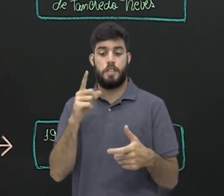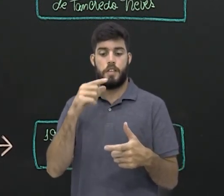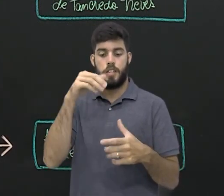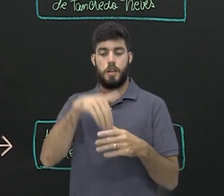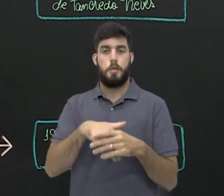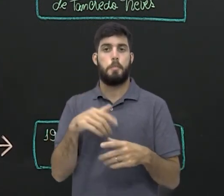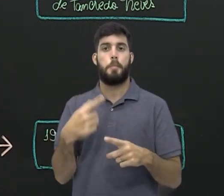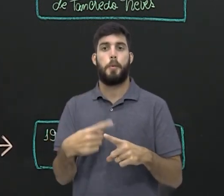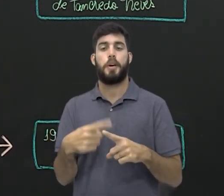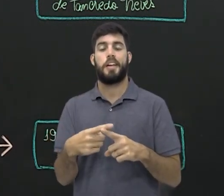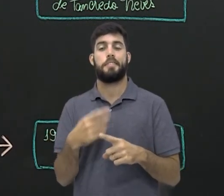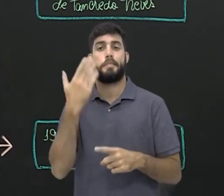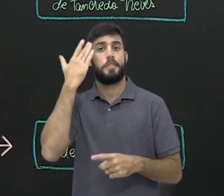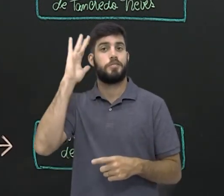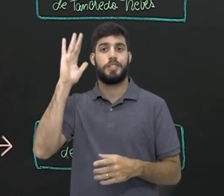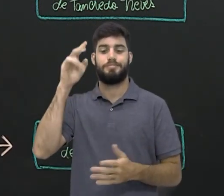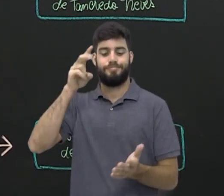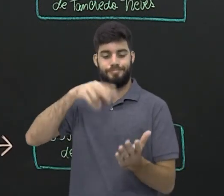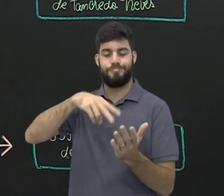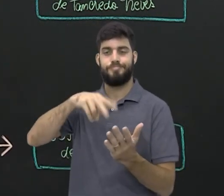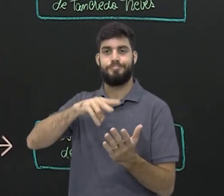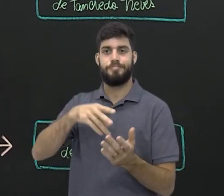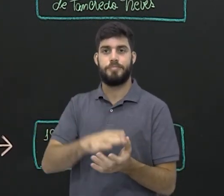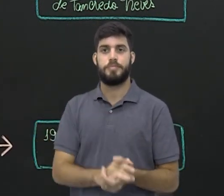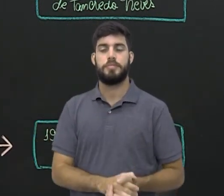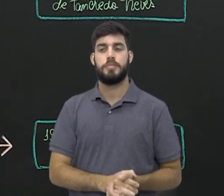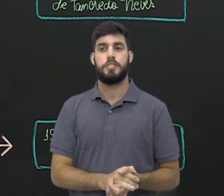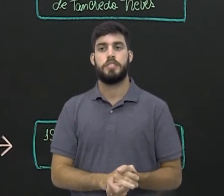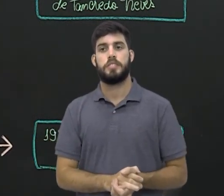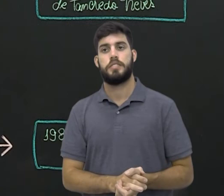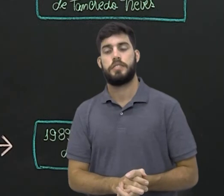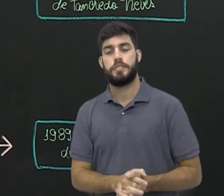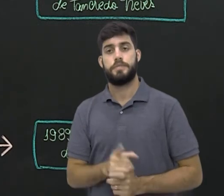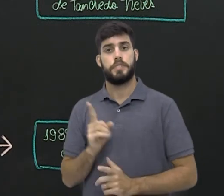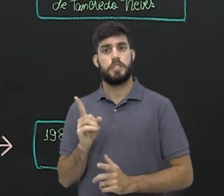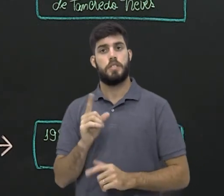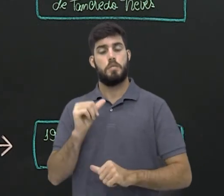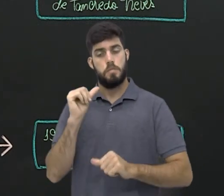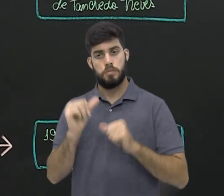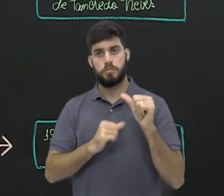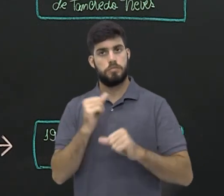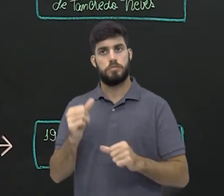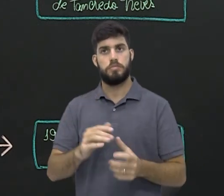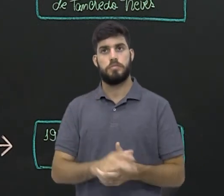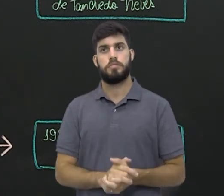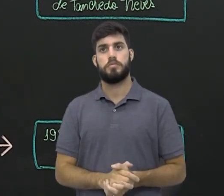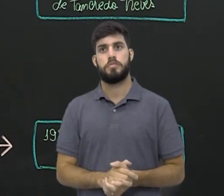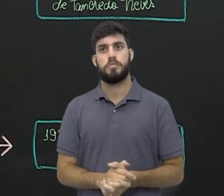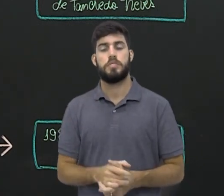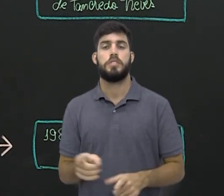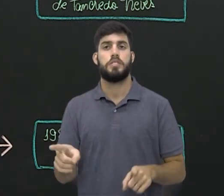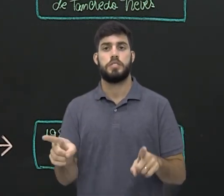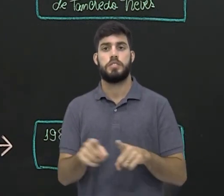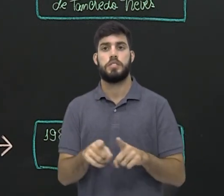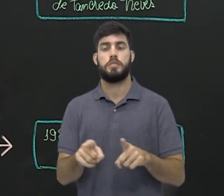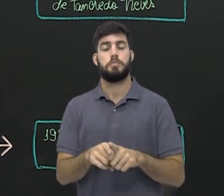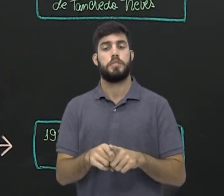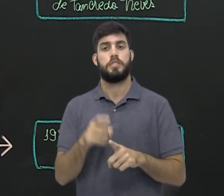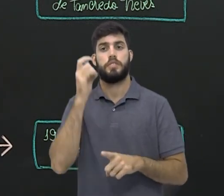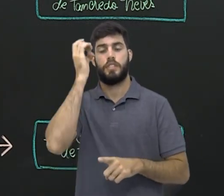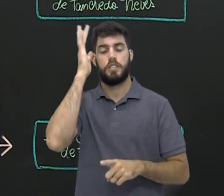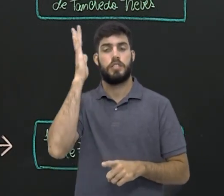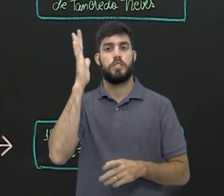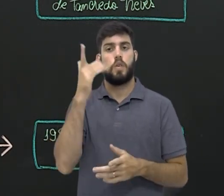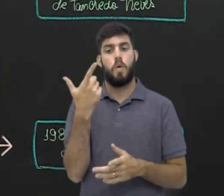era considerado alfabetizado. A Constituição acabou com essa forma de exclusão, né? E também facilitou